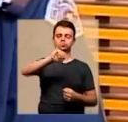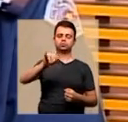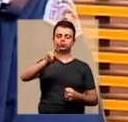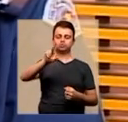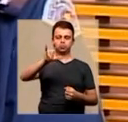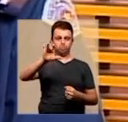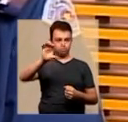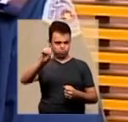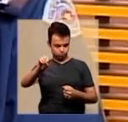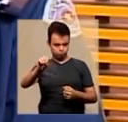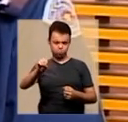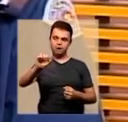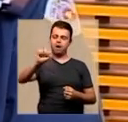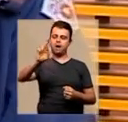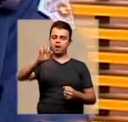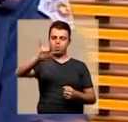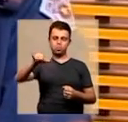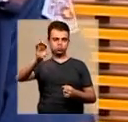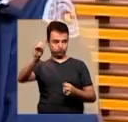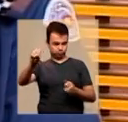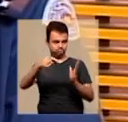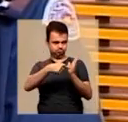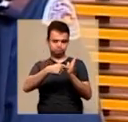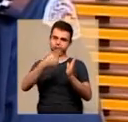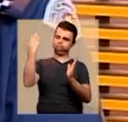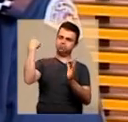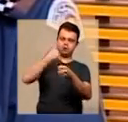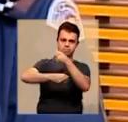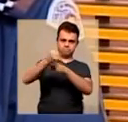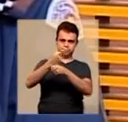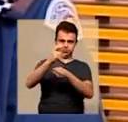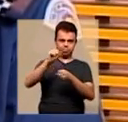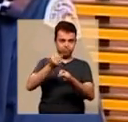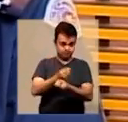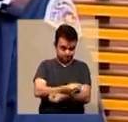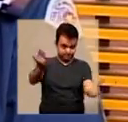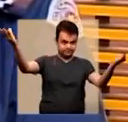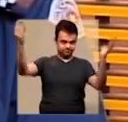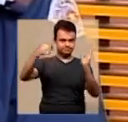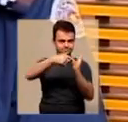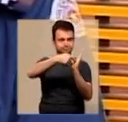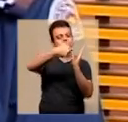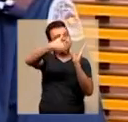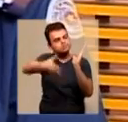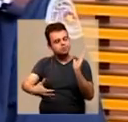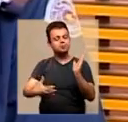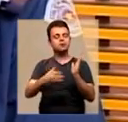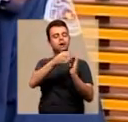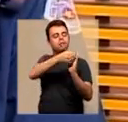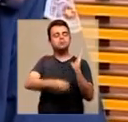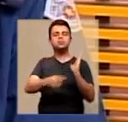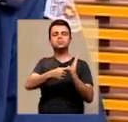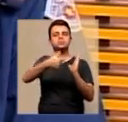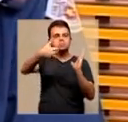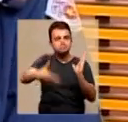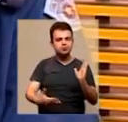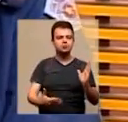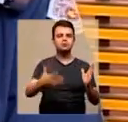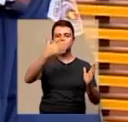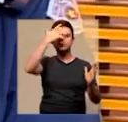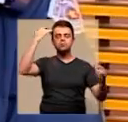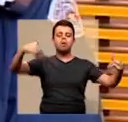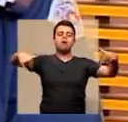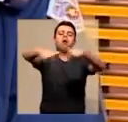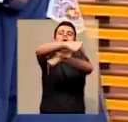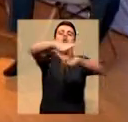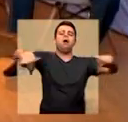Júlio Vermodesto de Araújo, e ele reserva nesse livro dele, né? Foi publicado em 2009, um capítulo sobre